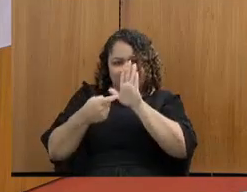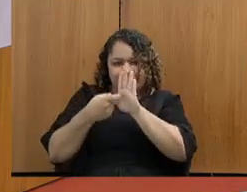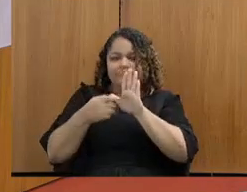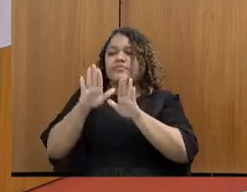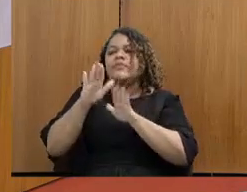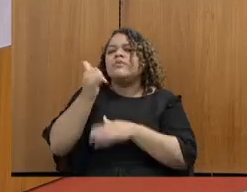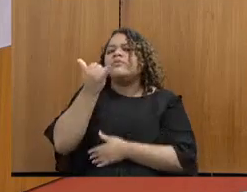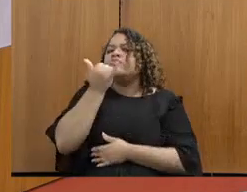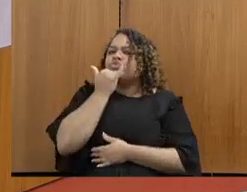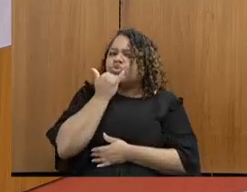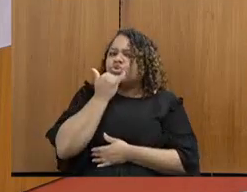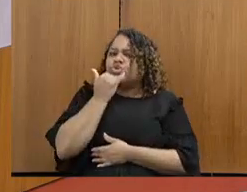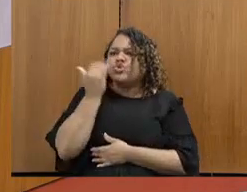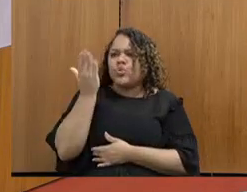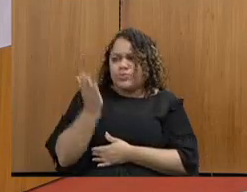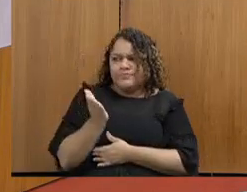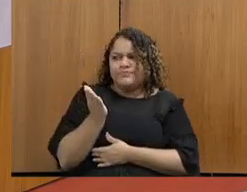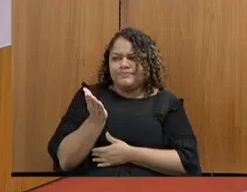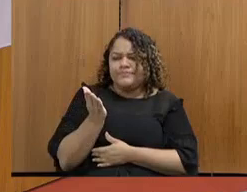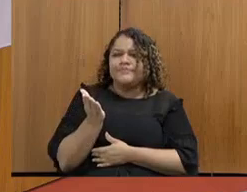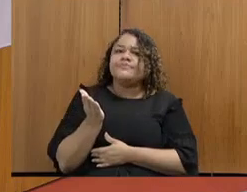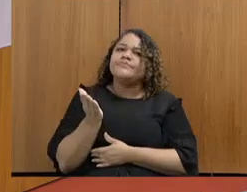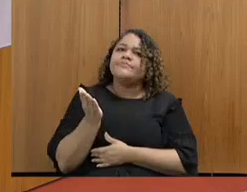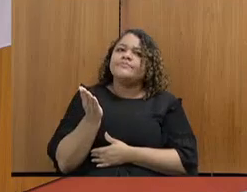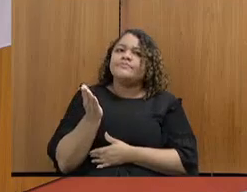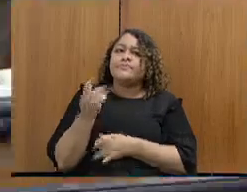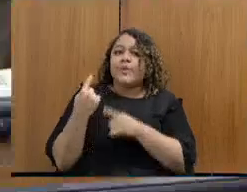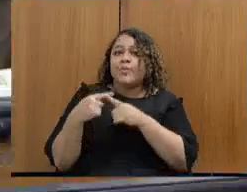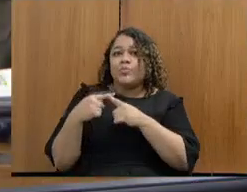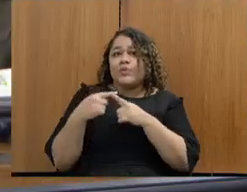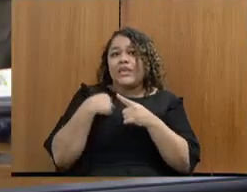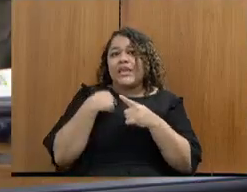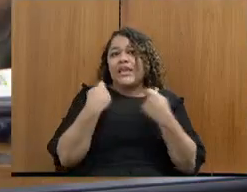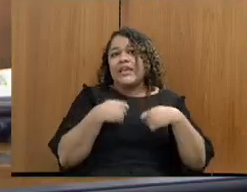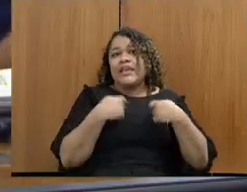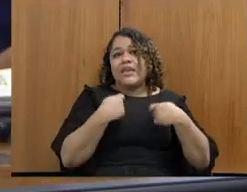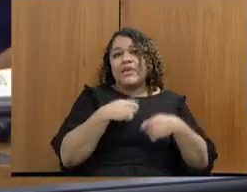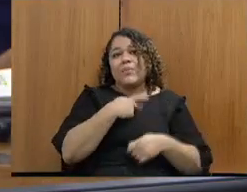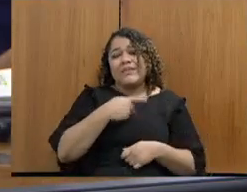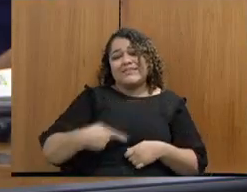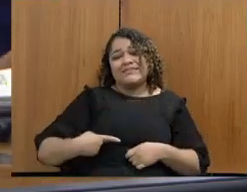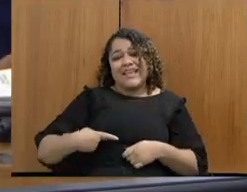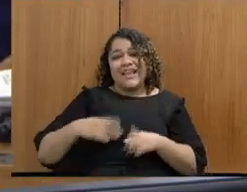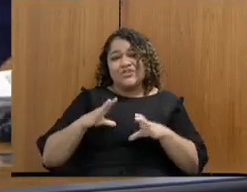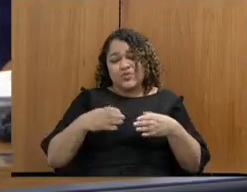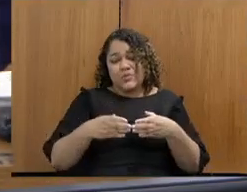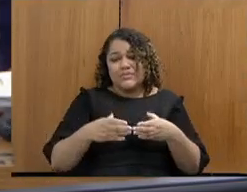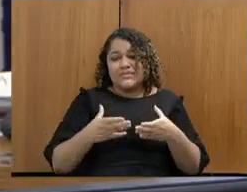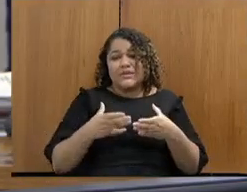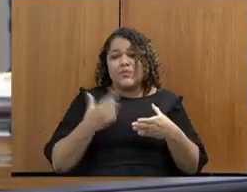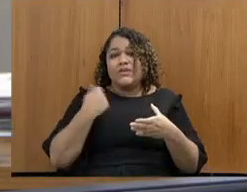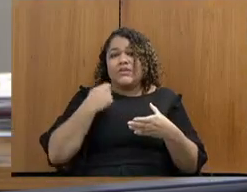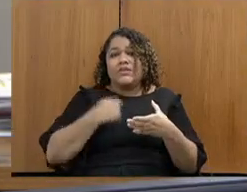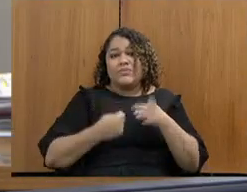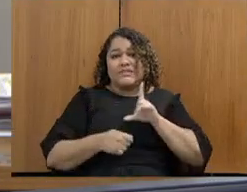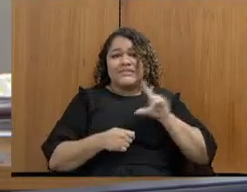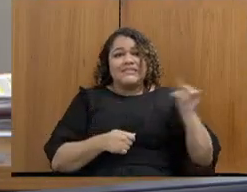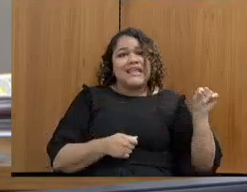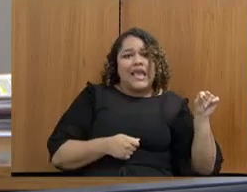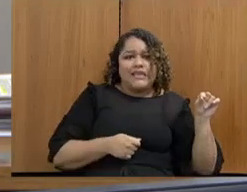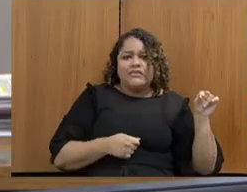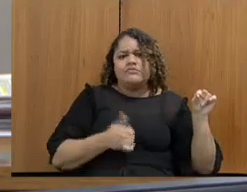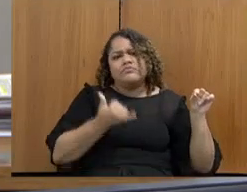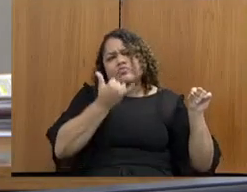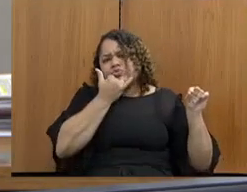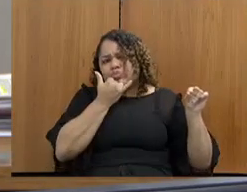a vossa excelência me ausentei aqui enquanto presidente da Comissão coisa que não faço esses 24